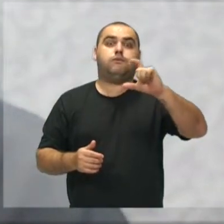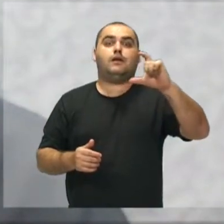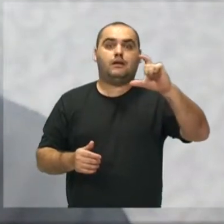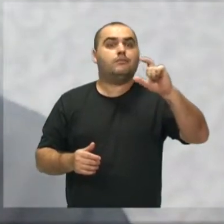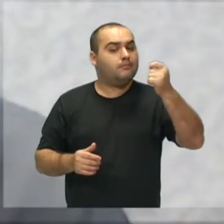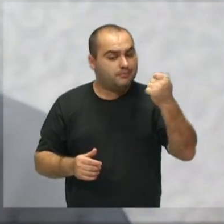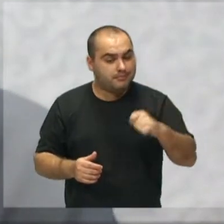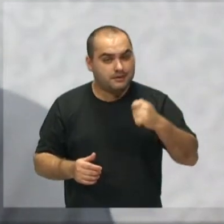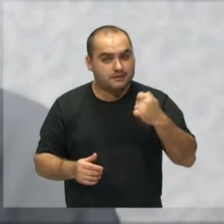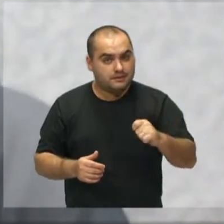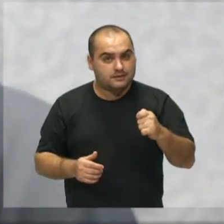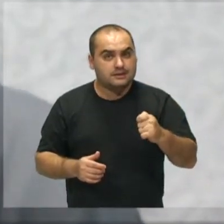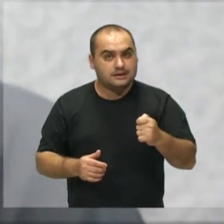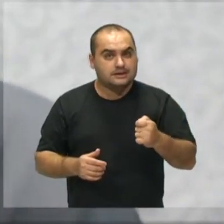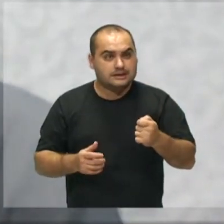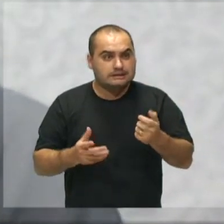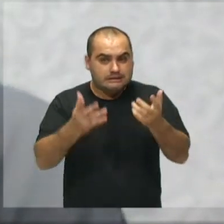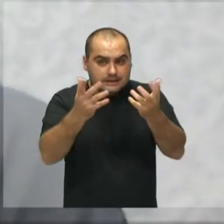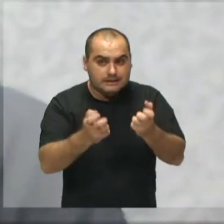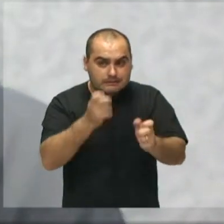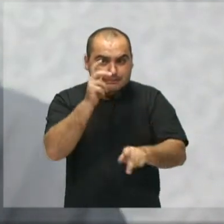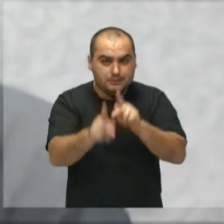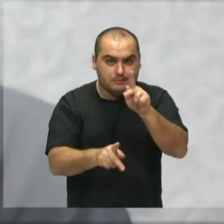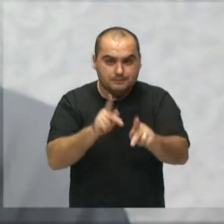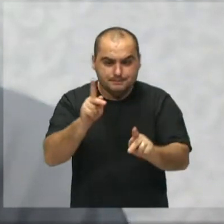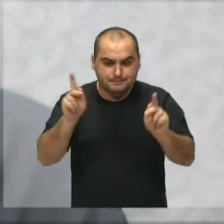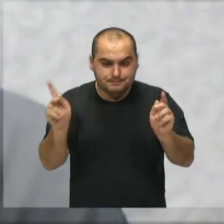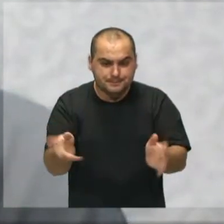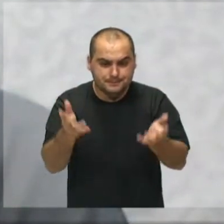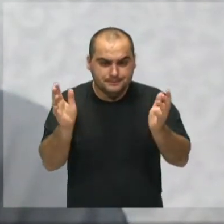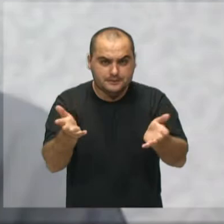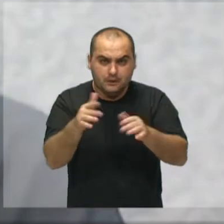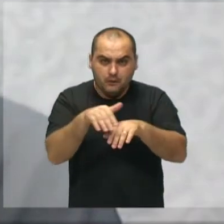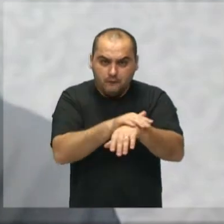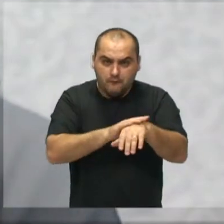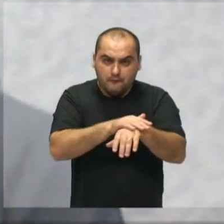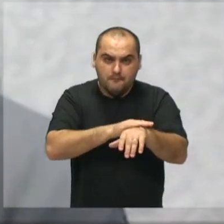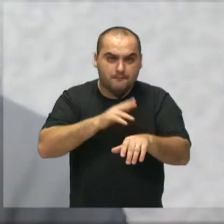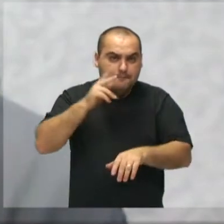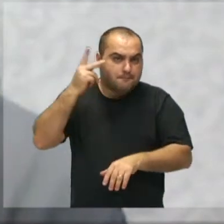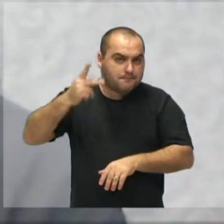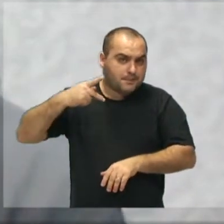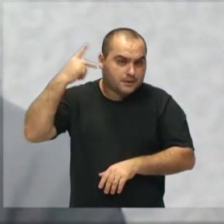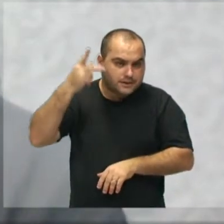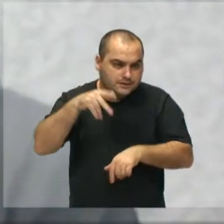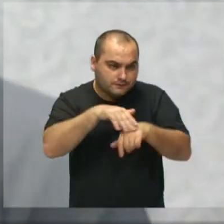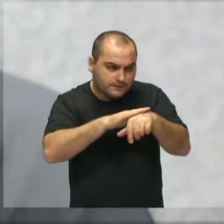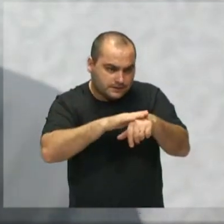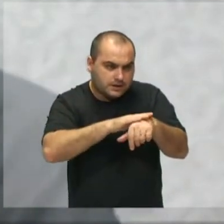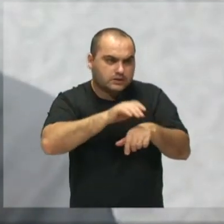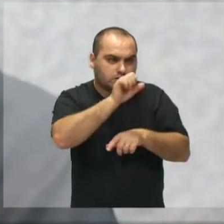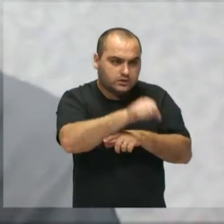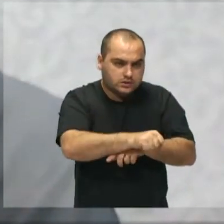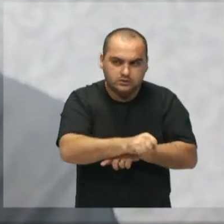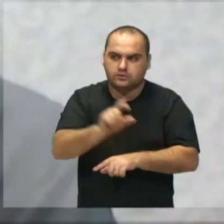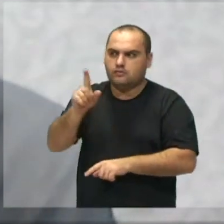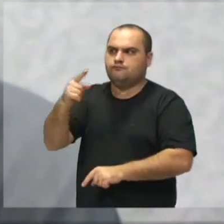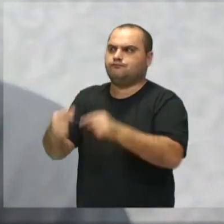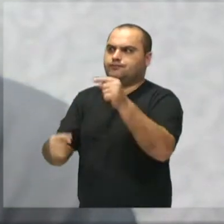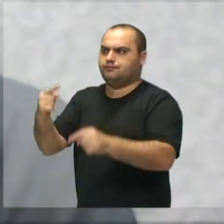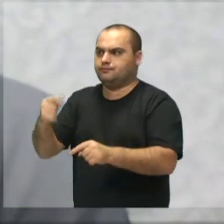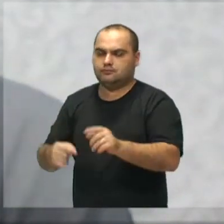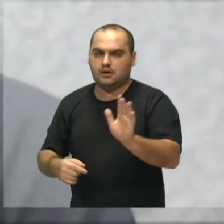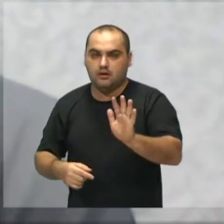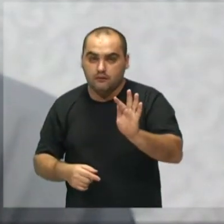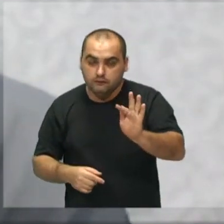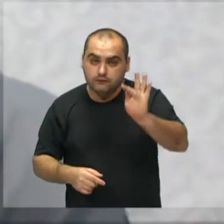entender, cativar, motivar as pessoas a falar sobre política e não falar contra políticos, falar sobre o futuro.